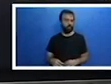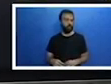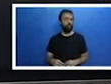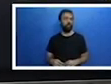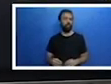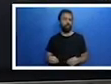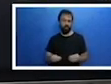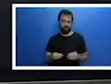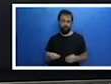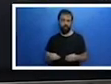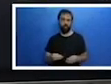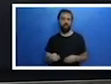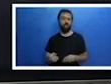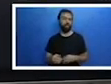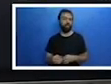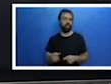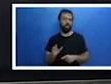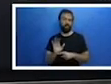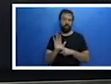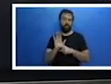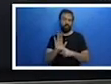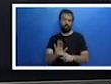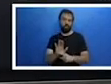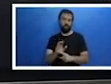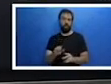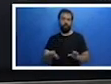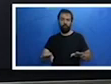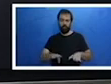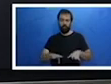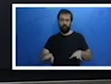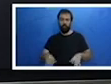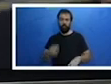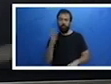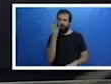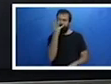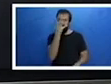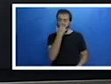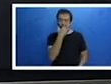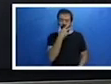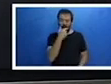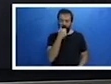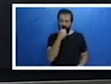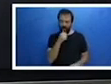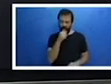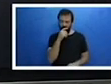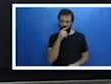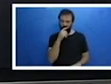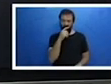Então, essa movimentação, essa flexibilidade faz com que esses movimentos fiquem mais bonitos e melhores.